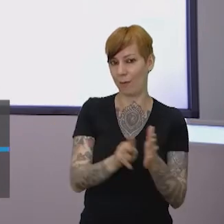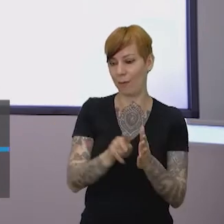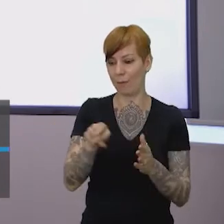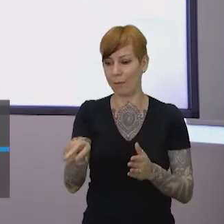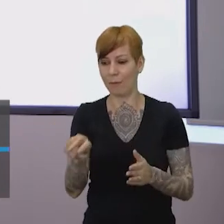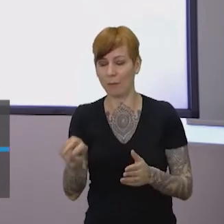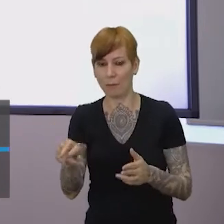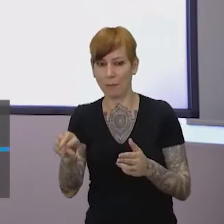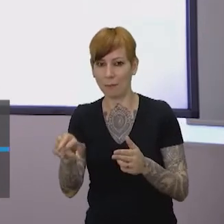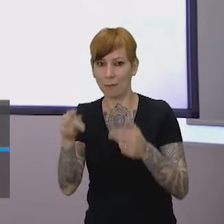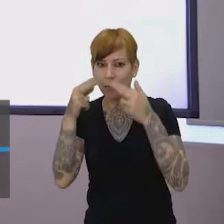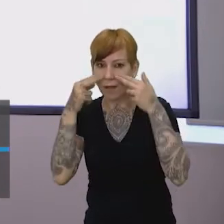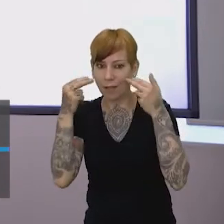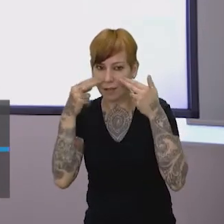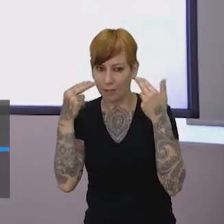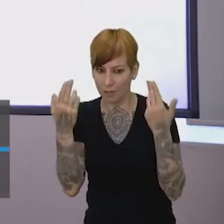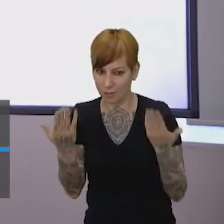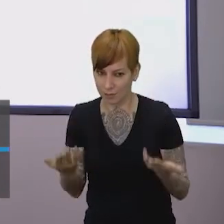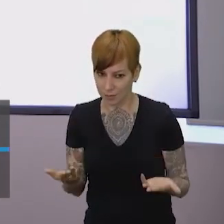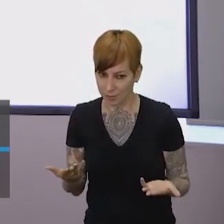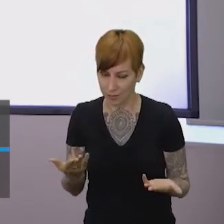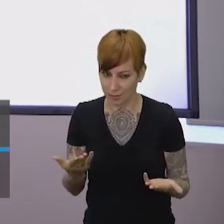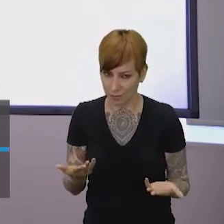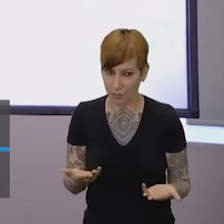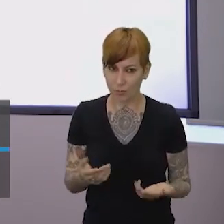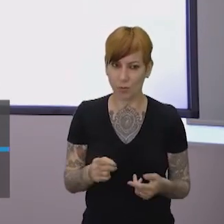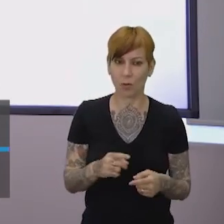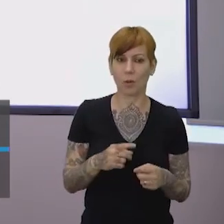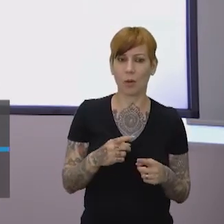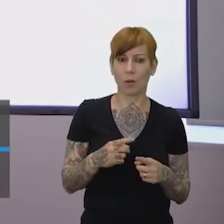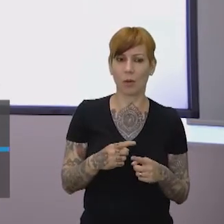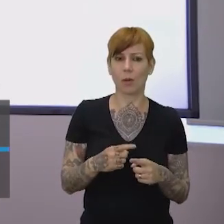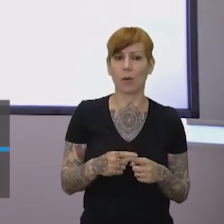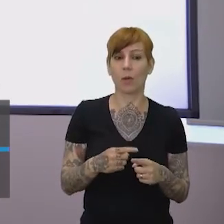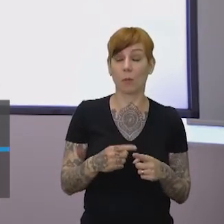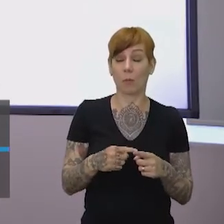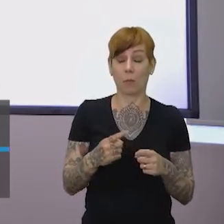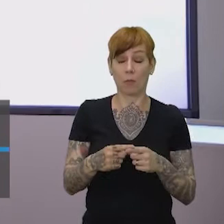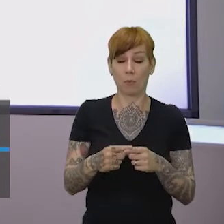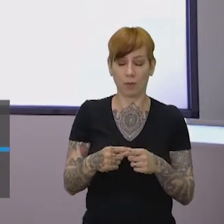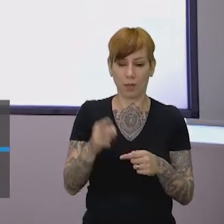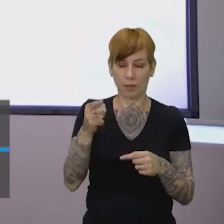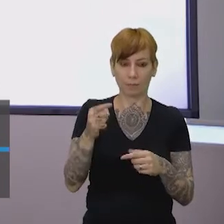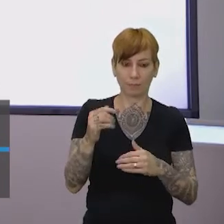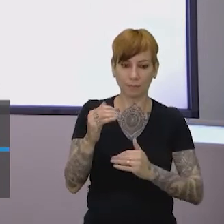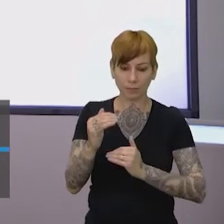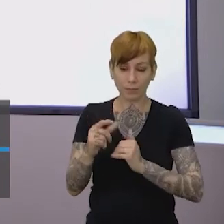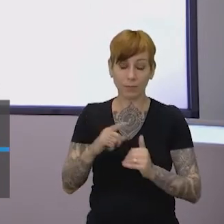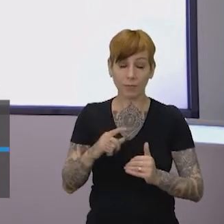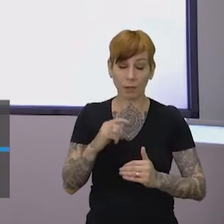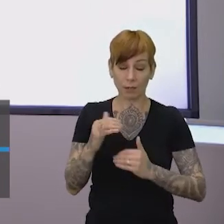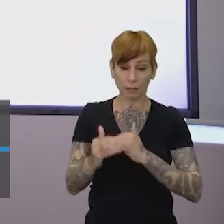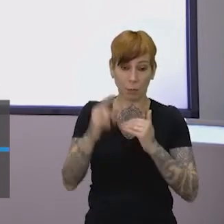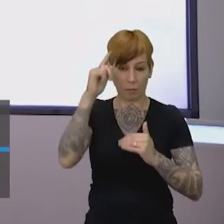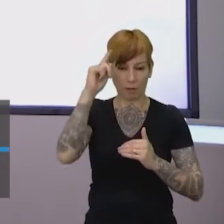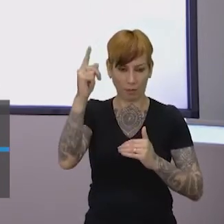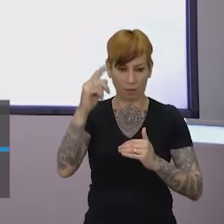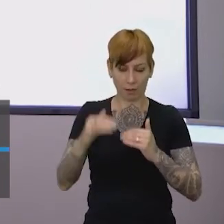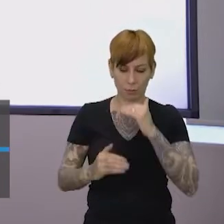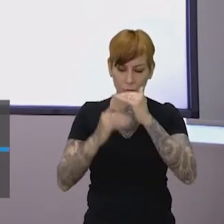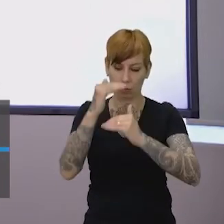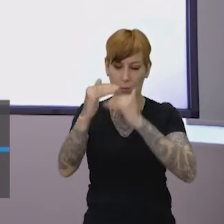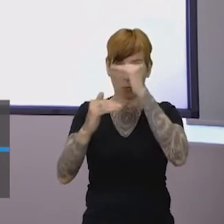deixar no campo do desprezo, ele é extremamente importante, que é a cristianização dos povos nativos, que